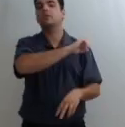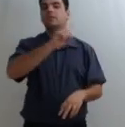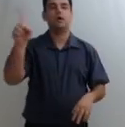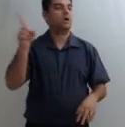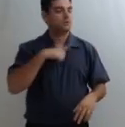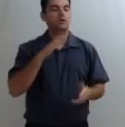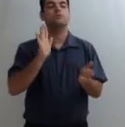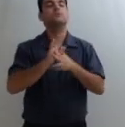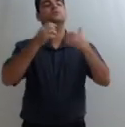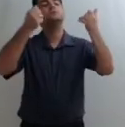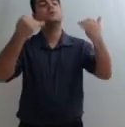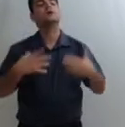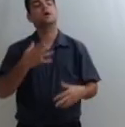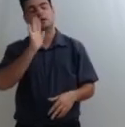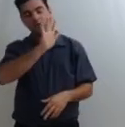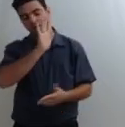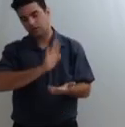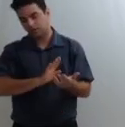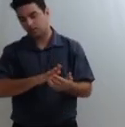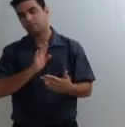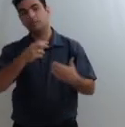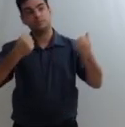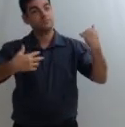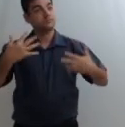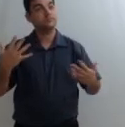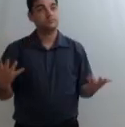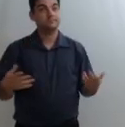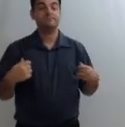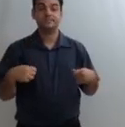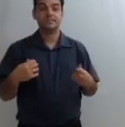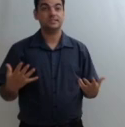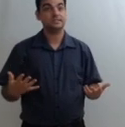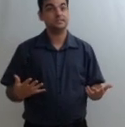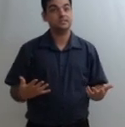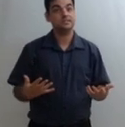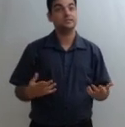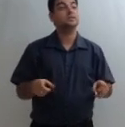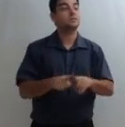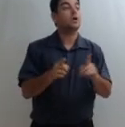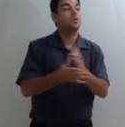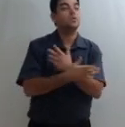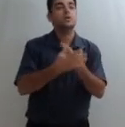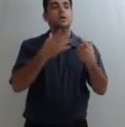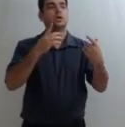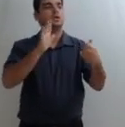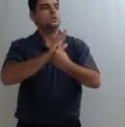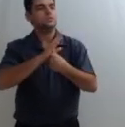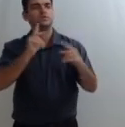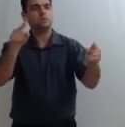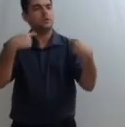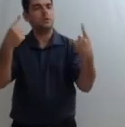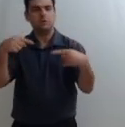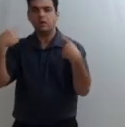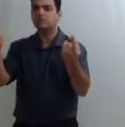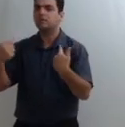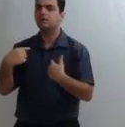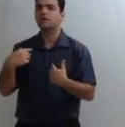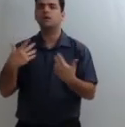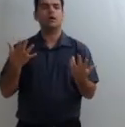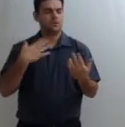essas provas, né, redarguindo eventuais acusações ou provas que tenham sido produzidas